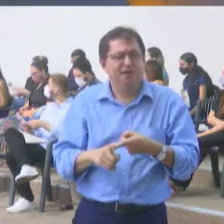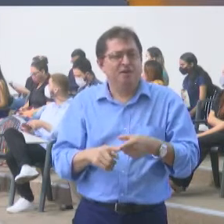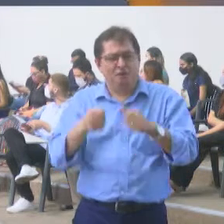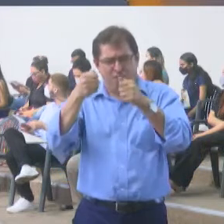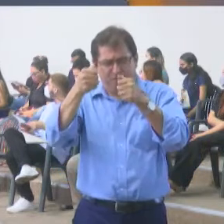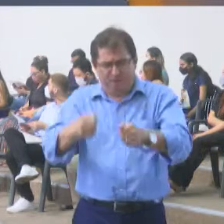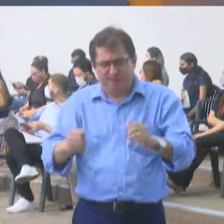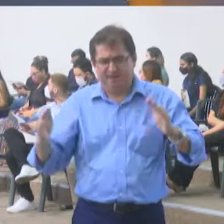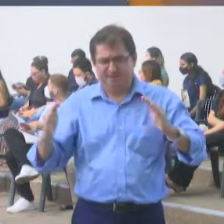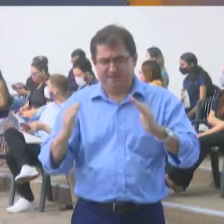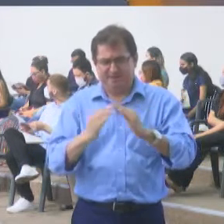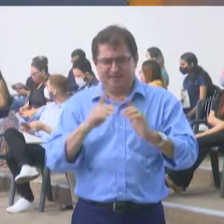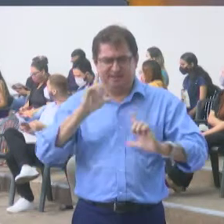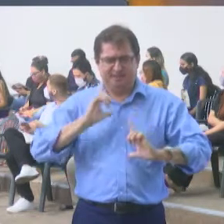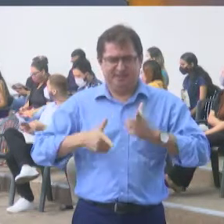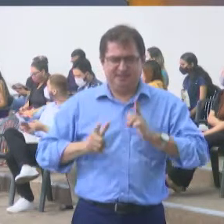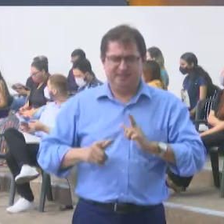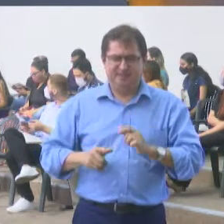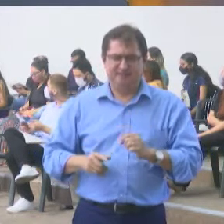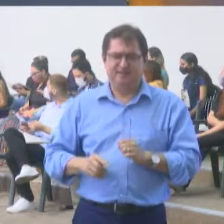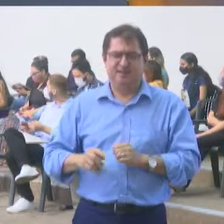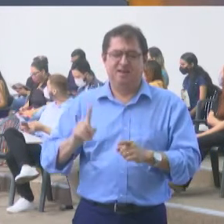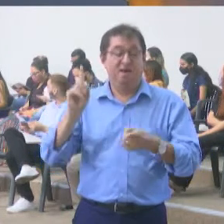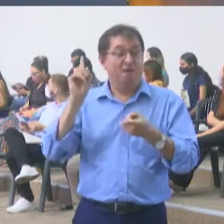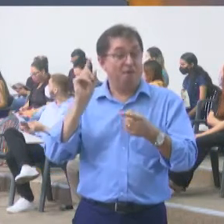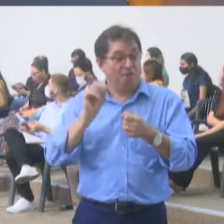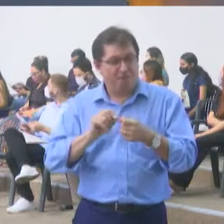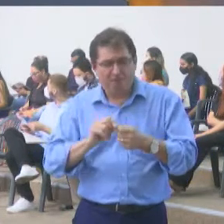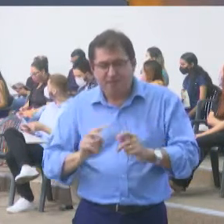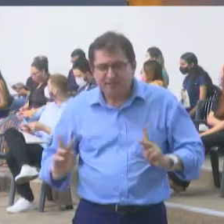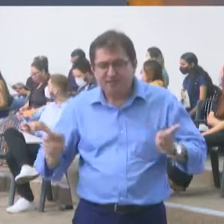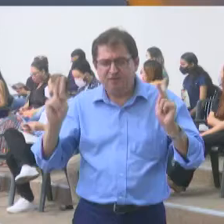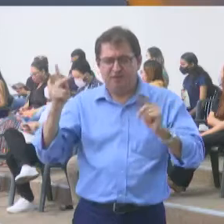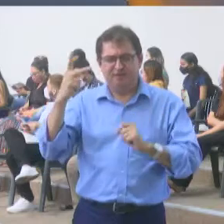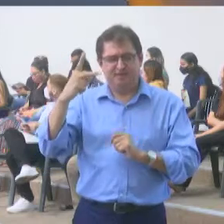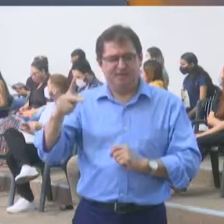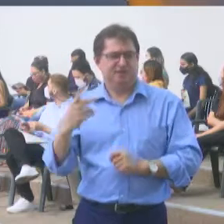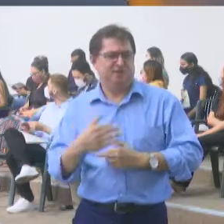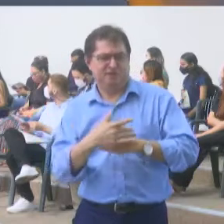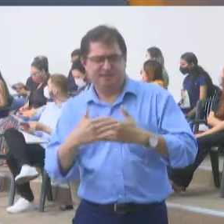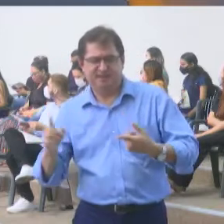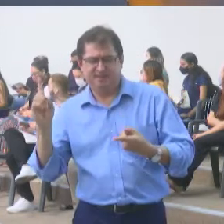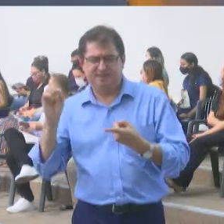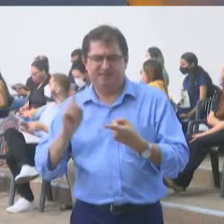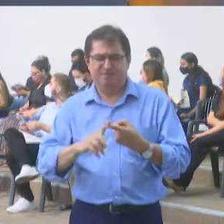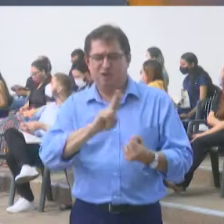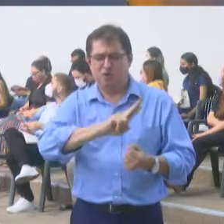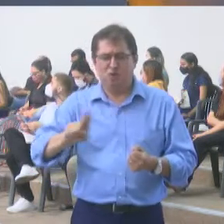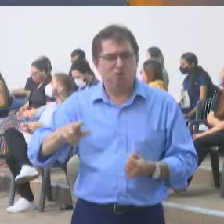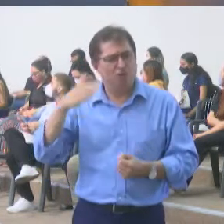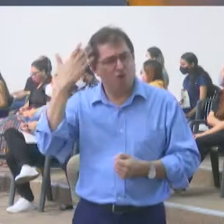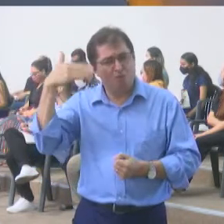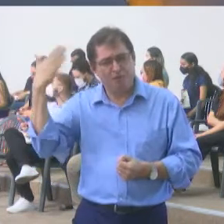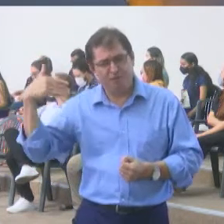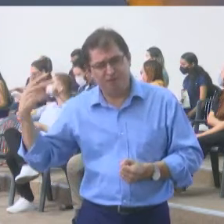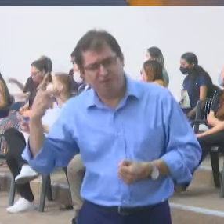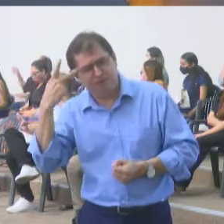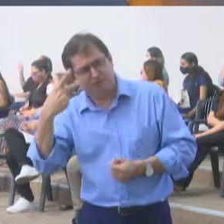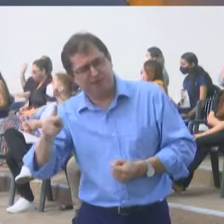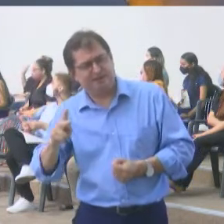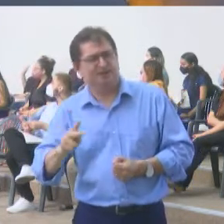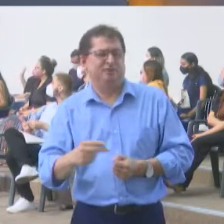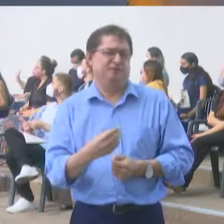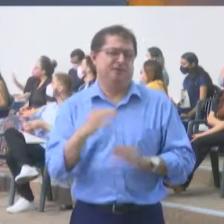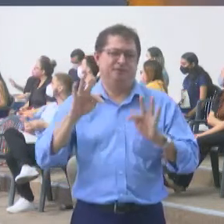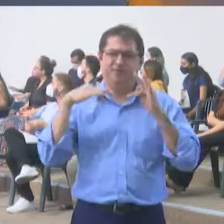tu, Boaz, ate valorosamente em Efrata e faz-te nome afamado em Belém. Louvado seja o